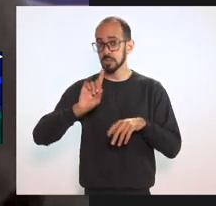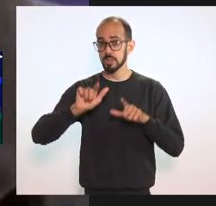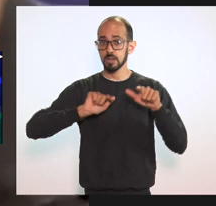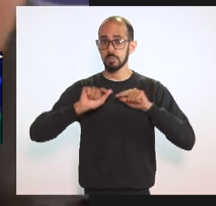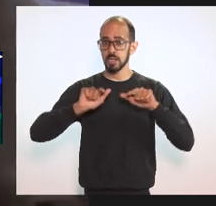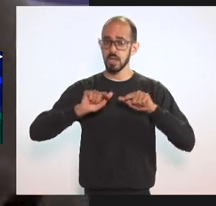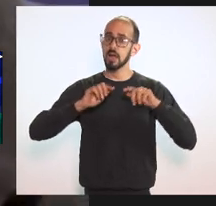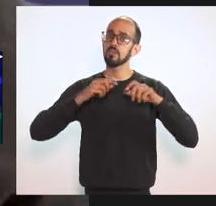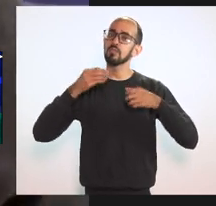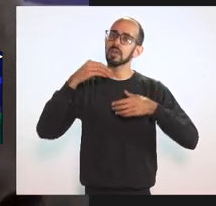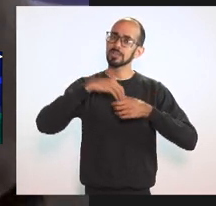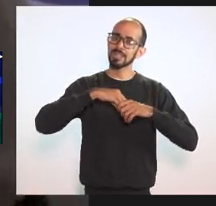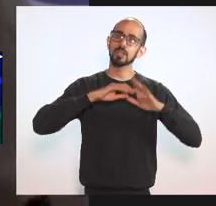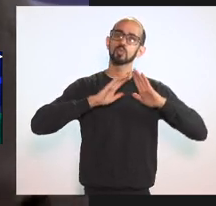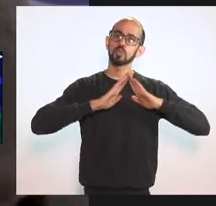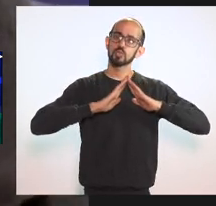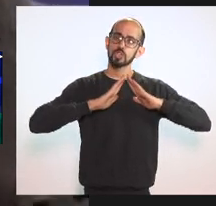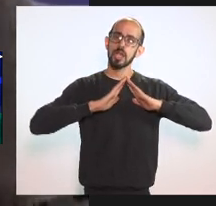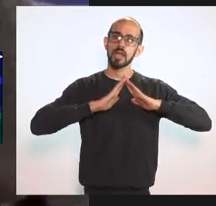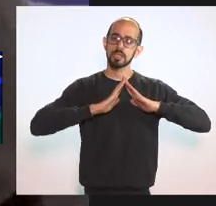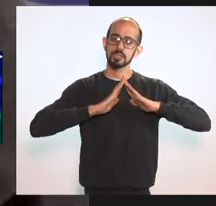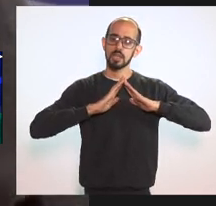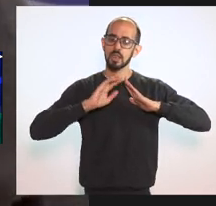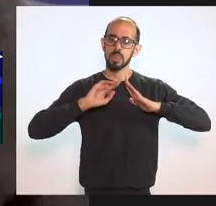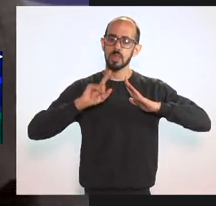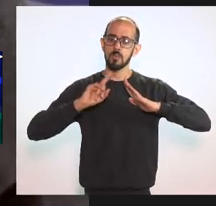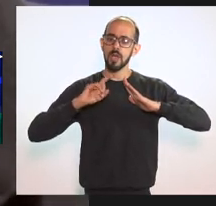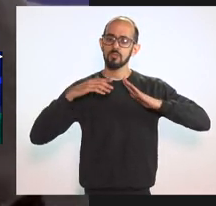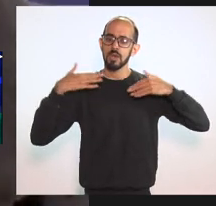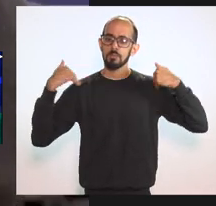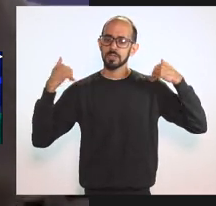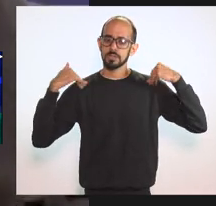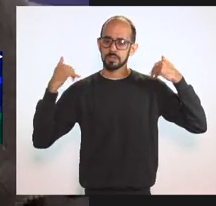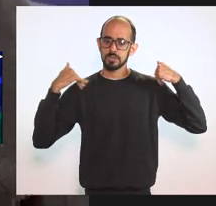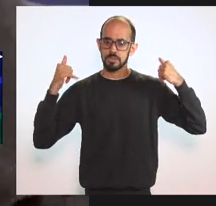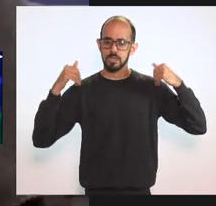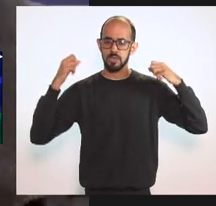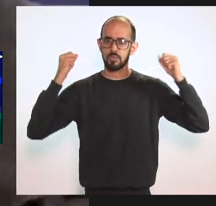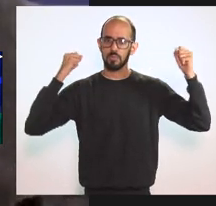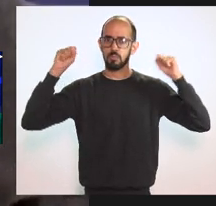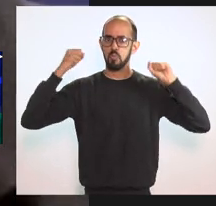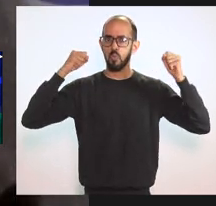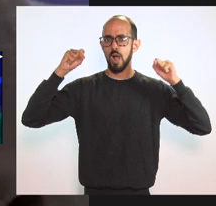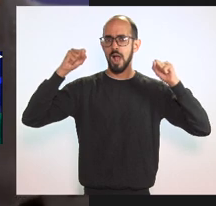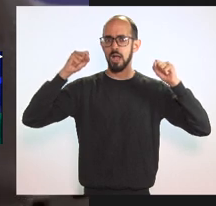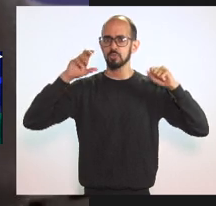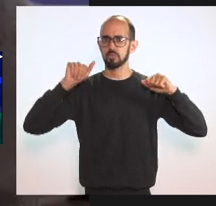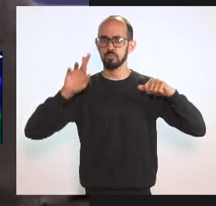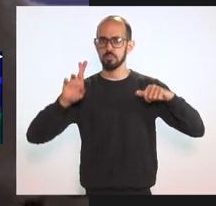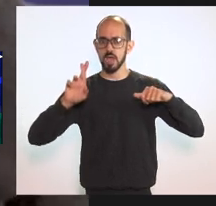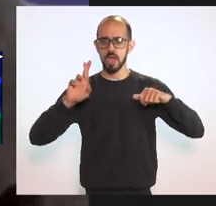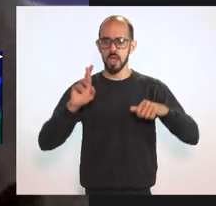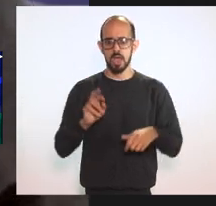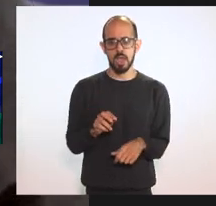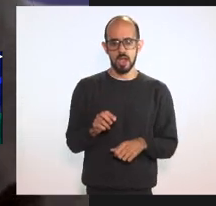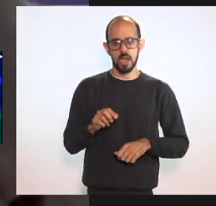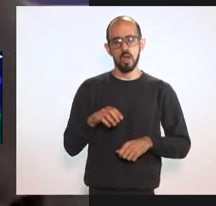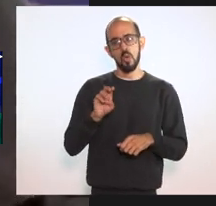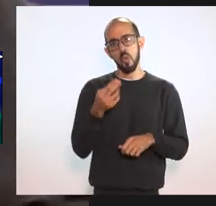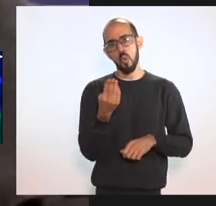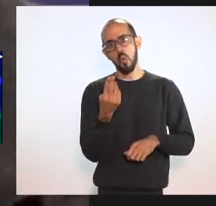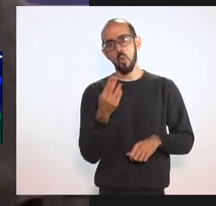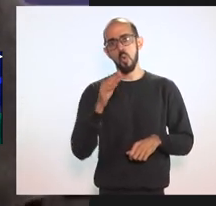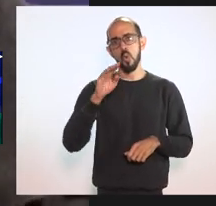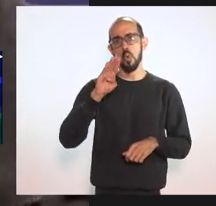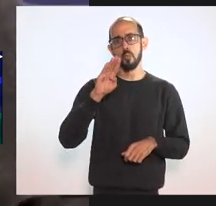ou sai de perto vai ficar dentro de casa vai ficar pelos bares da vida e nem pelas boates da vida e nem baile funk como